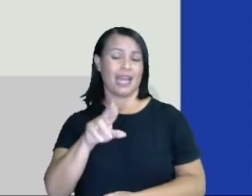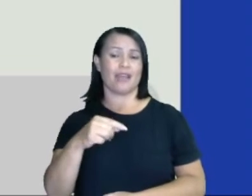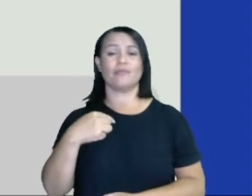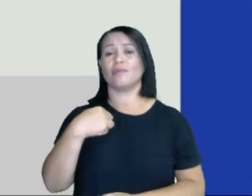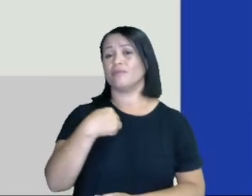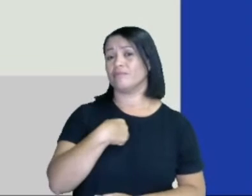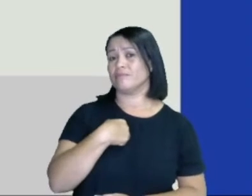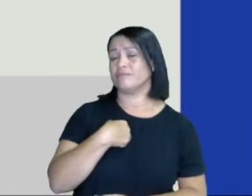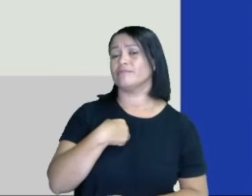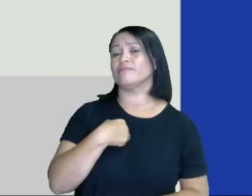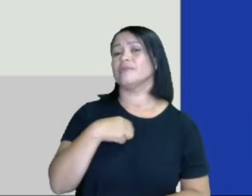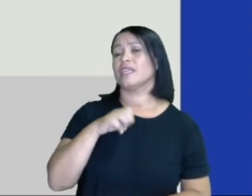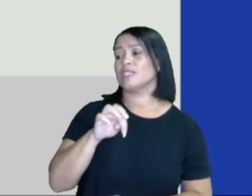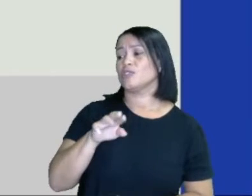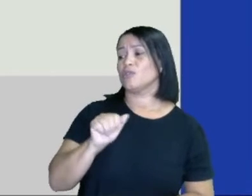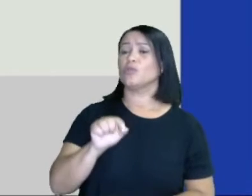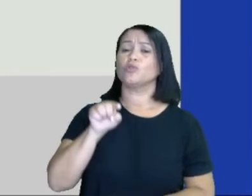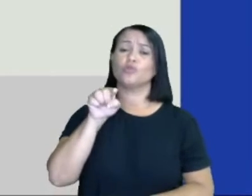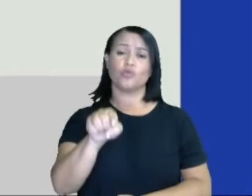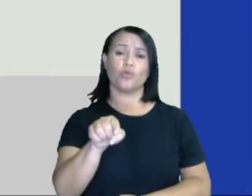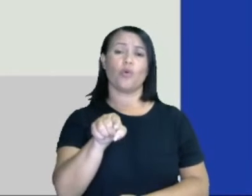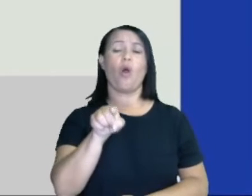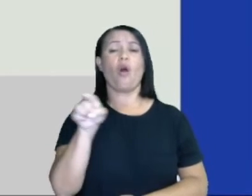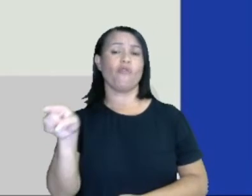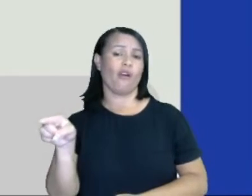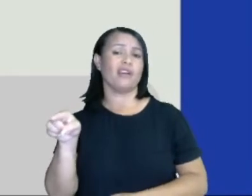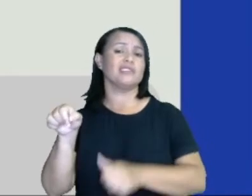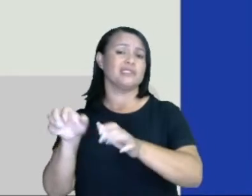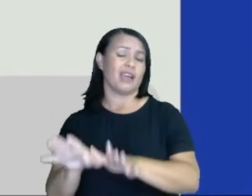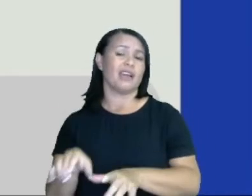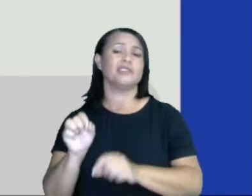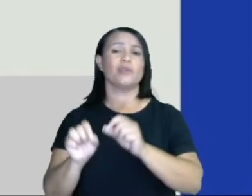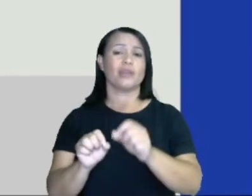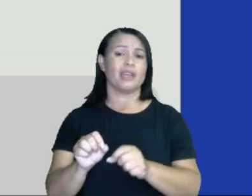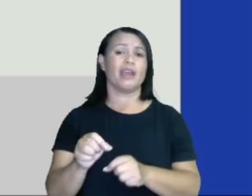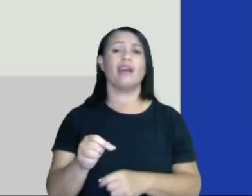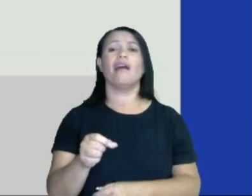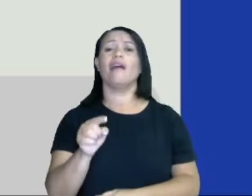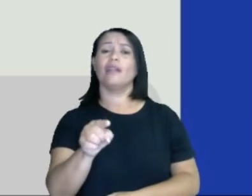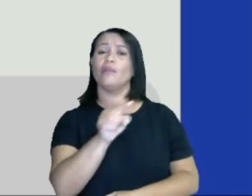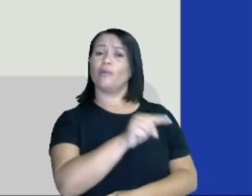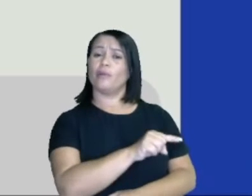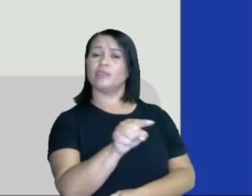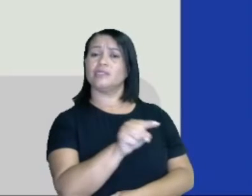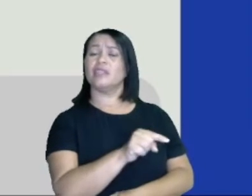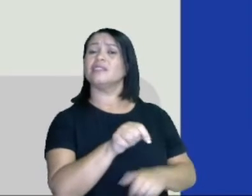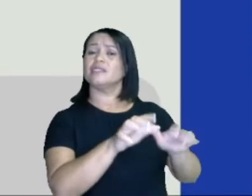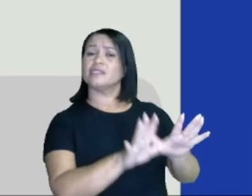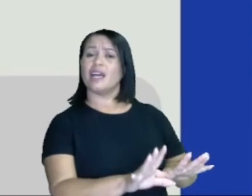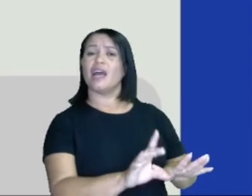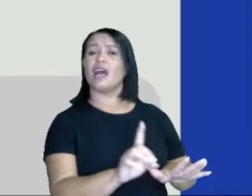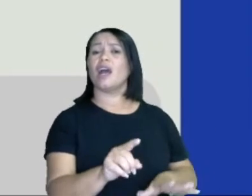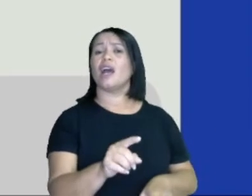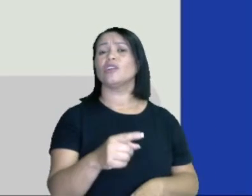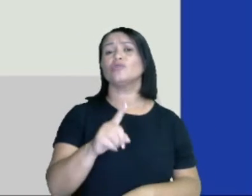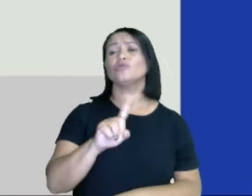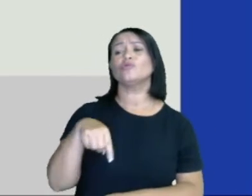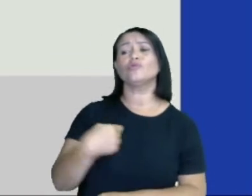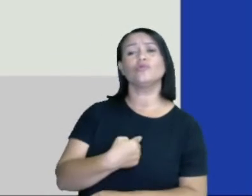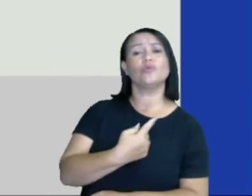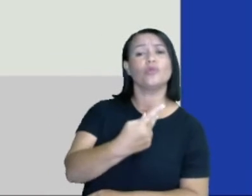estou, tu ou vos estás, ele, ella e usted está, nosotros ou